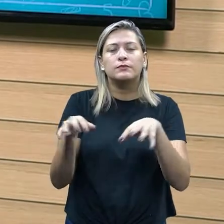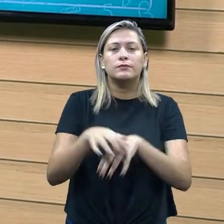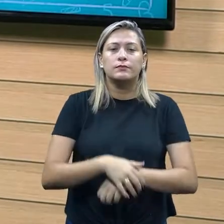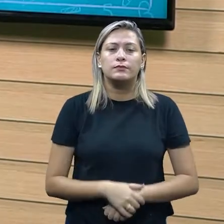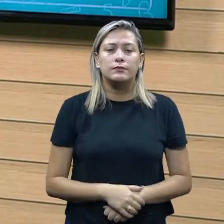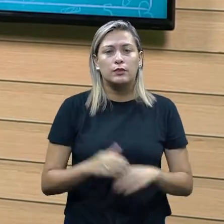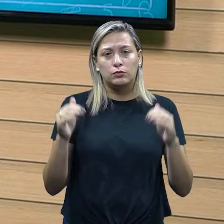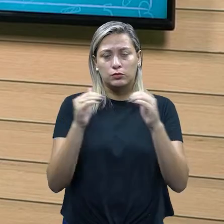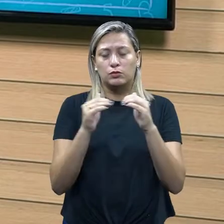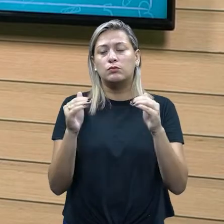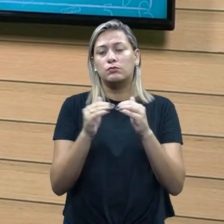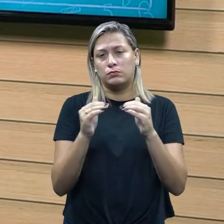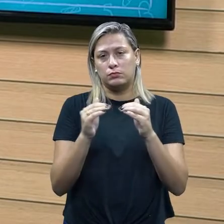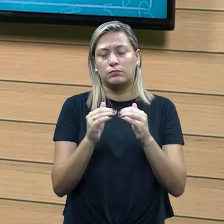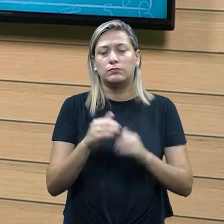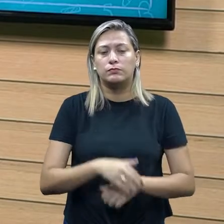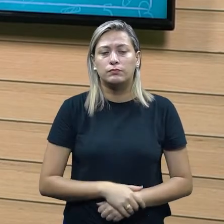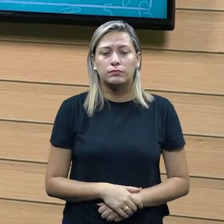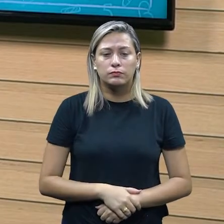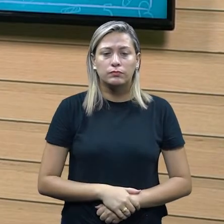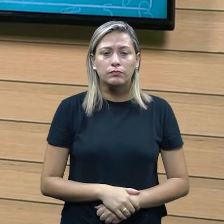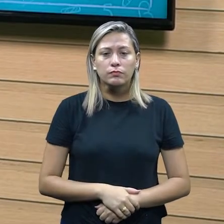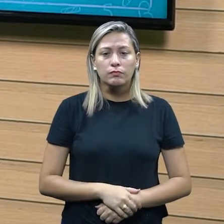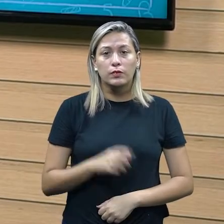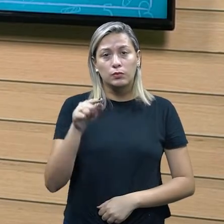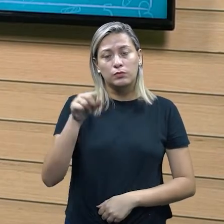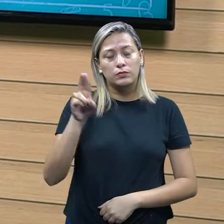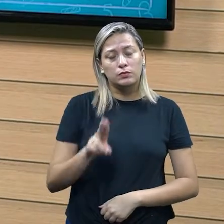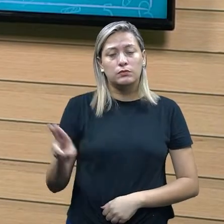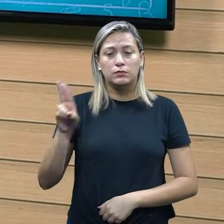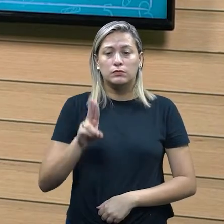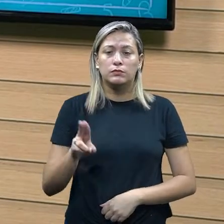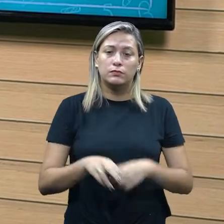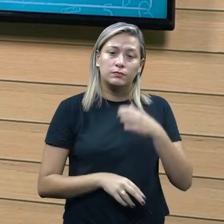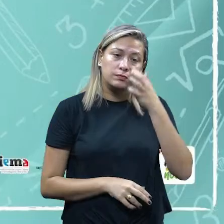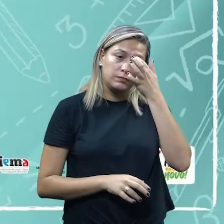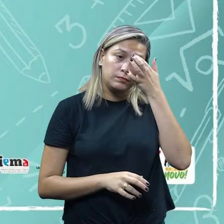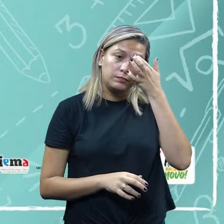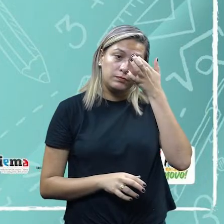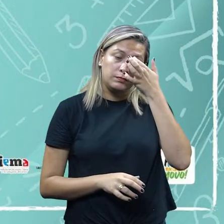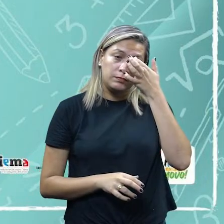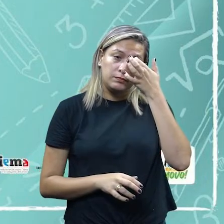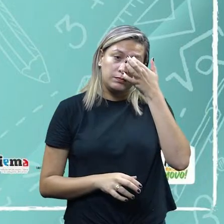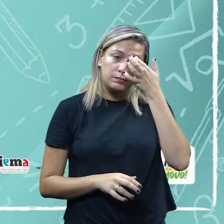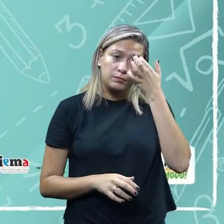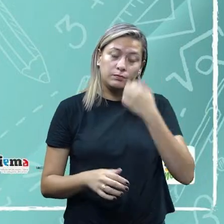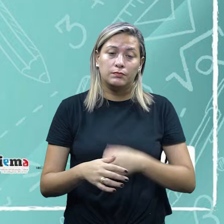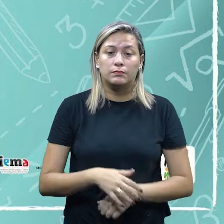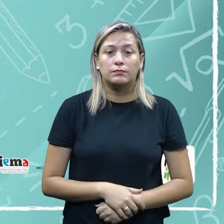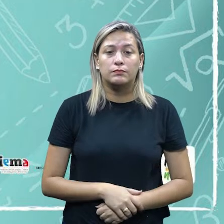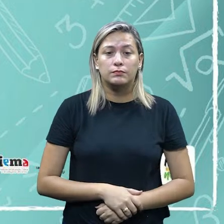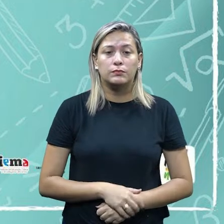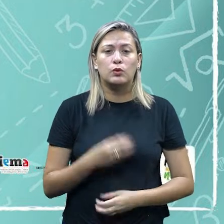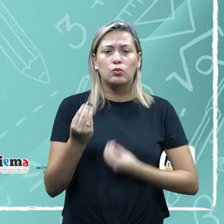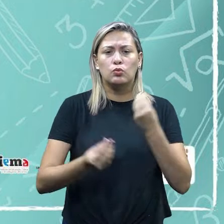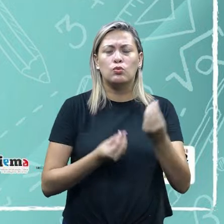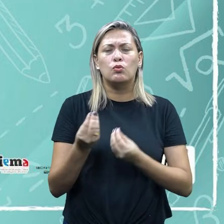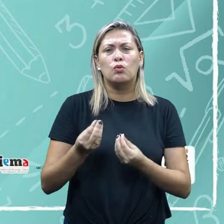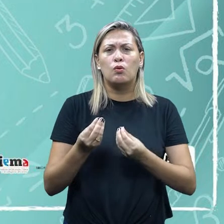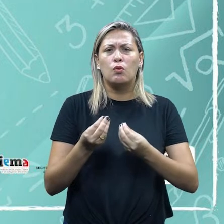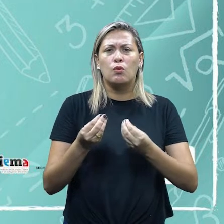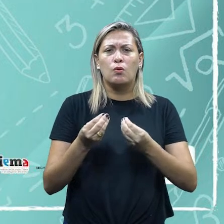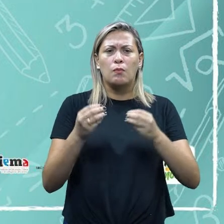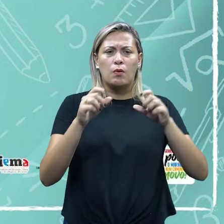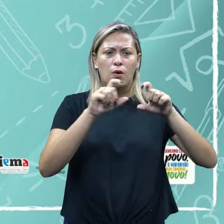né? De acordo com o que você for, o título que você for utilizar, né, para esse projeto. E aí, configuração da barra de comandos. As barras